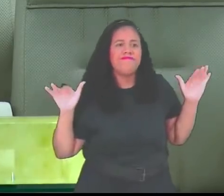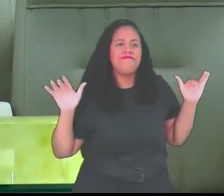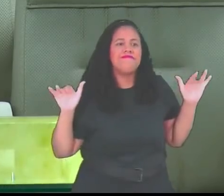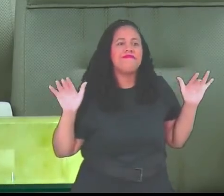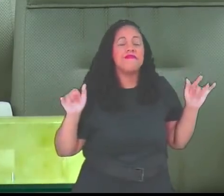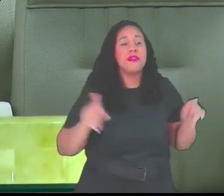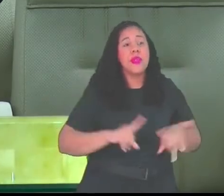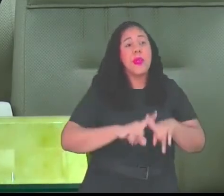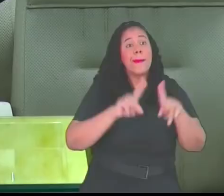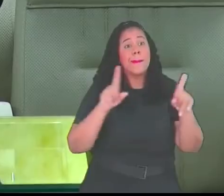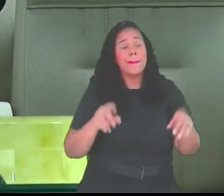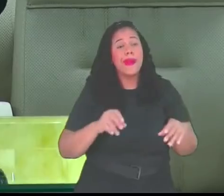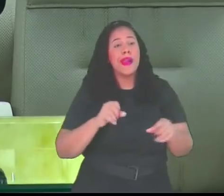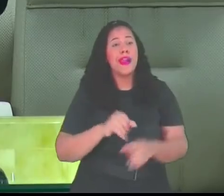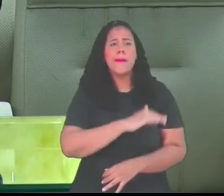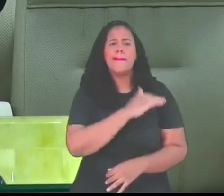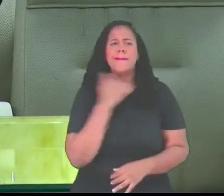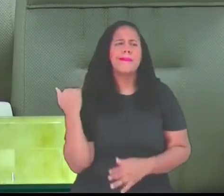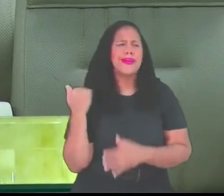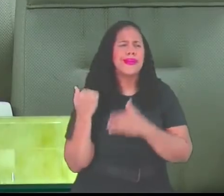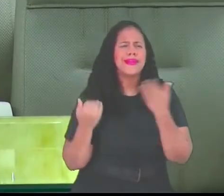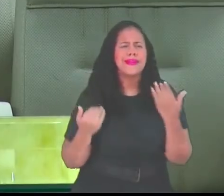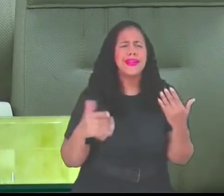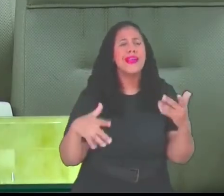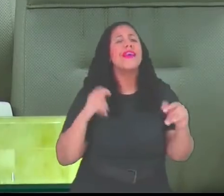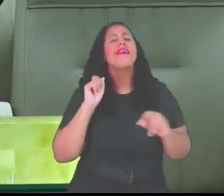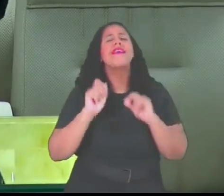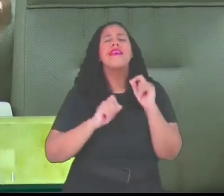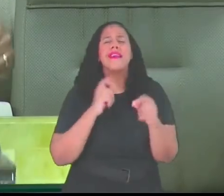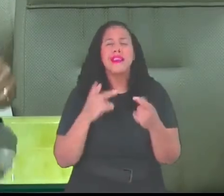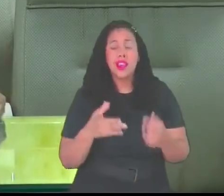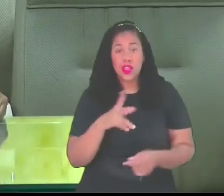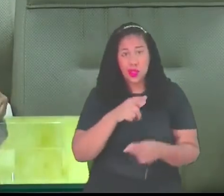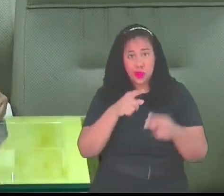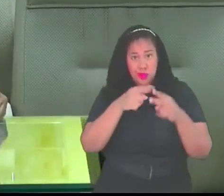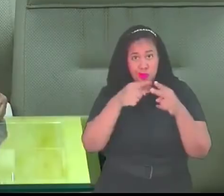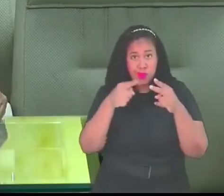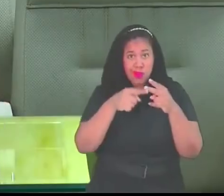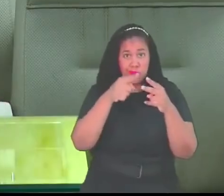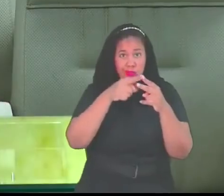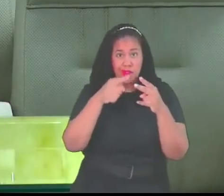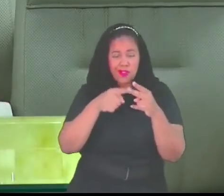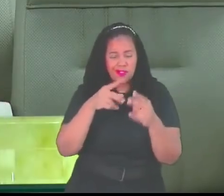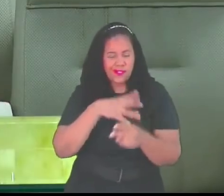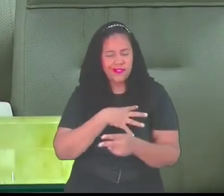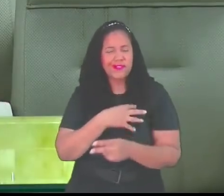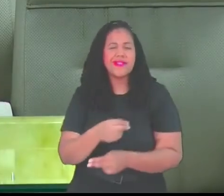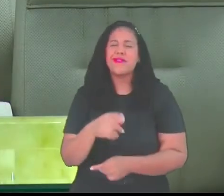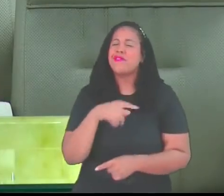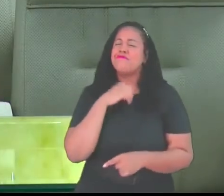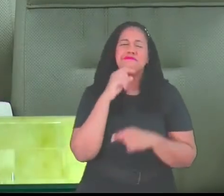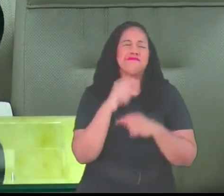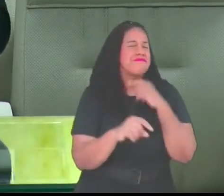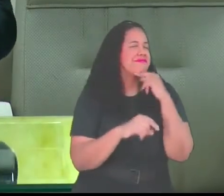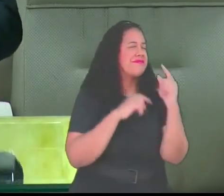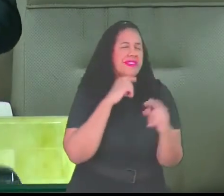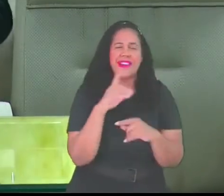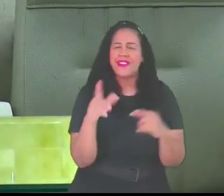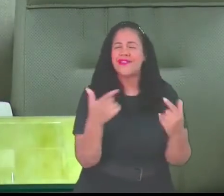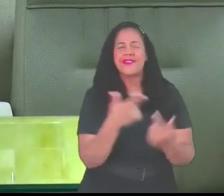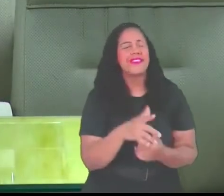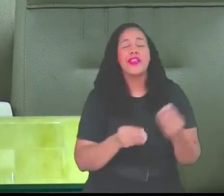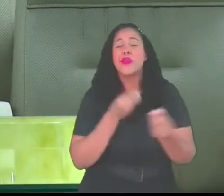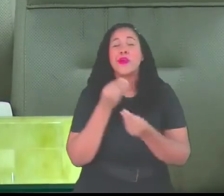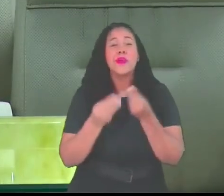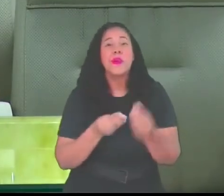mas quem vai matar Senaqueribe são os seus dois filhos. Não adianta. Quando Deus